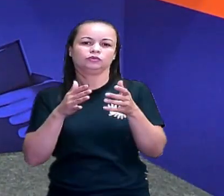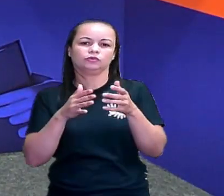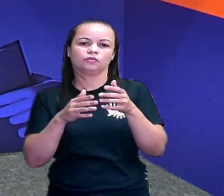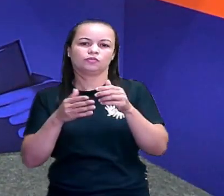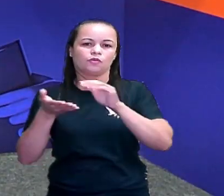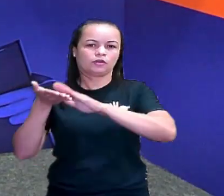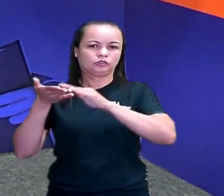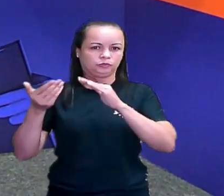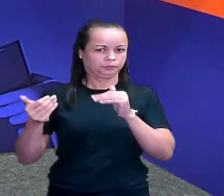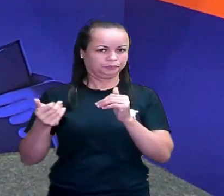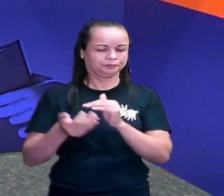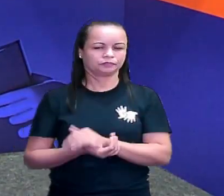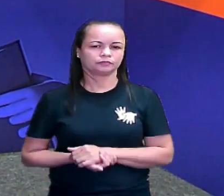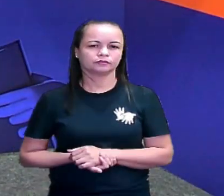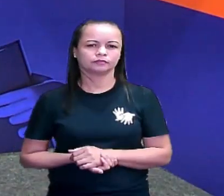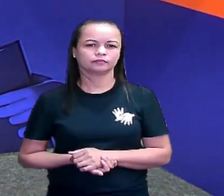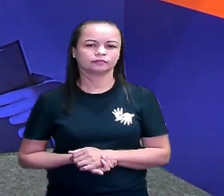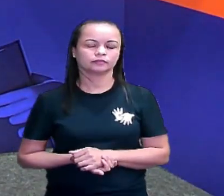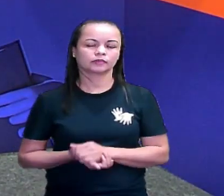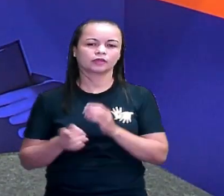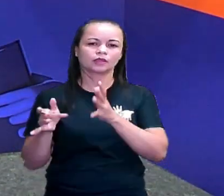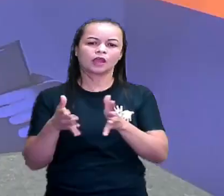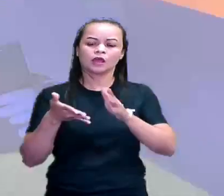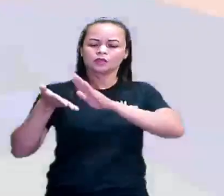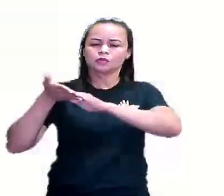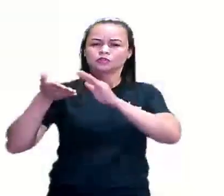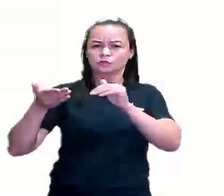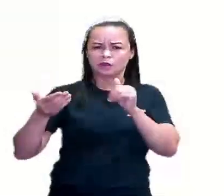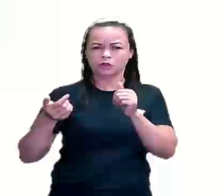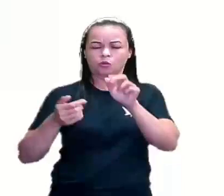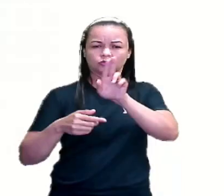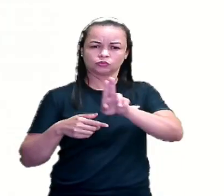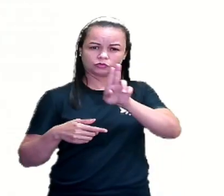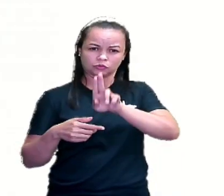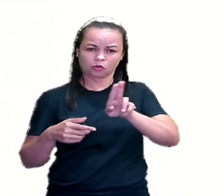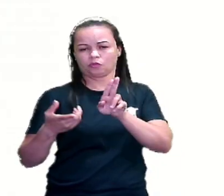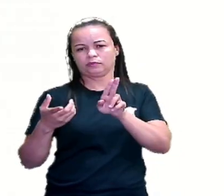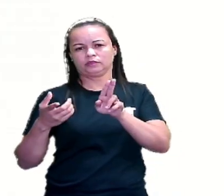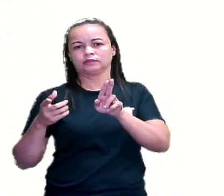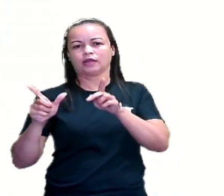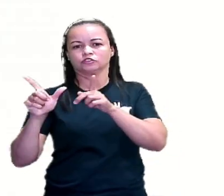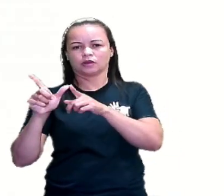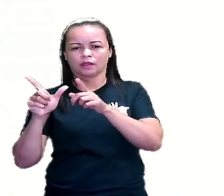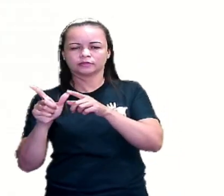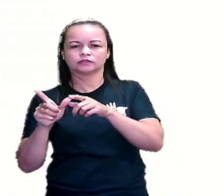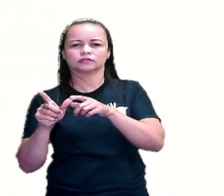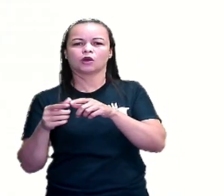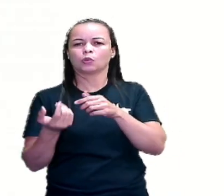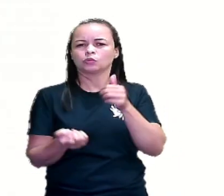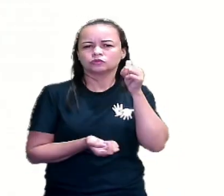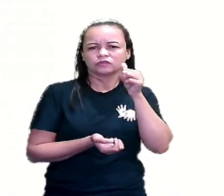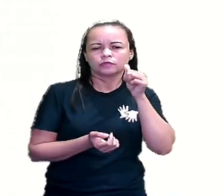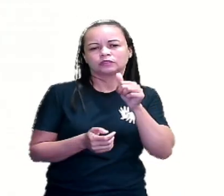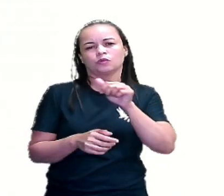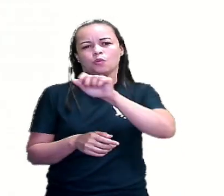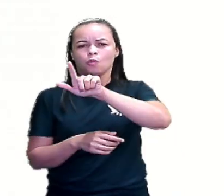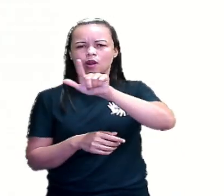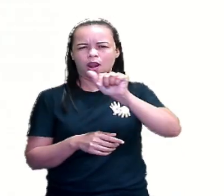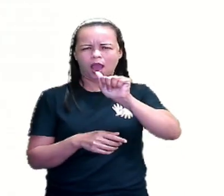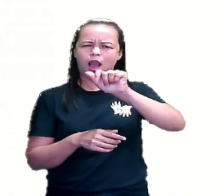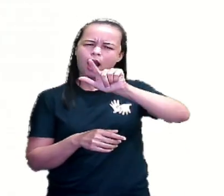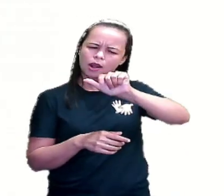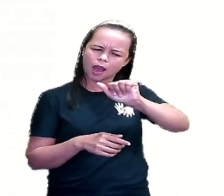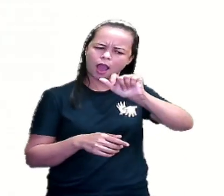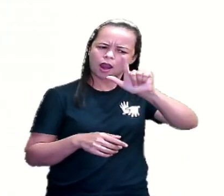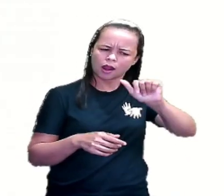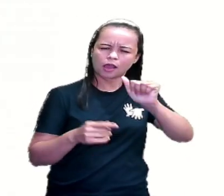Como eu havia dito a vocês, em espanhol, o nome das letras são femininos. Então, sempre que a gente precisar pronunciar